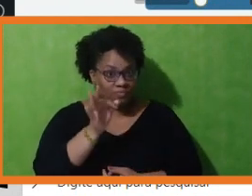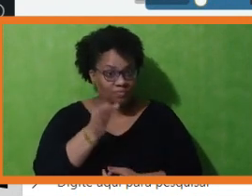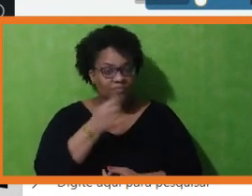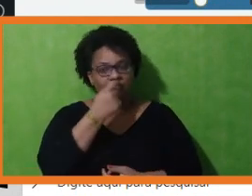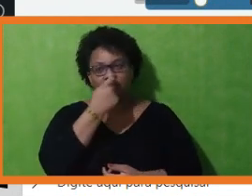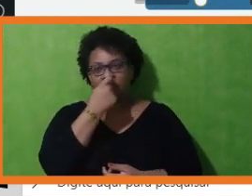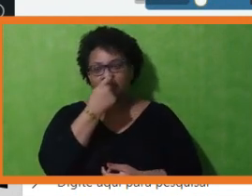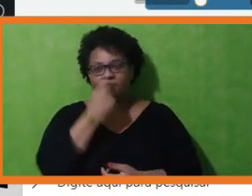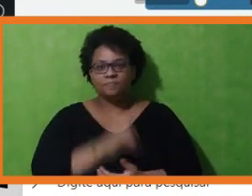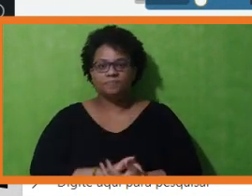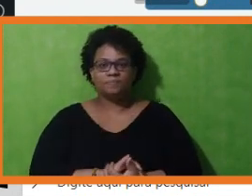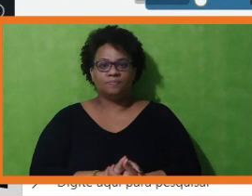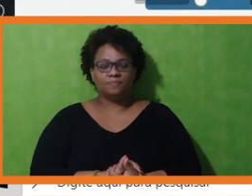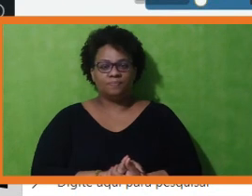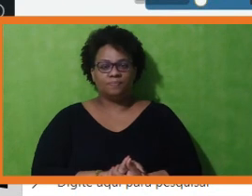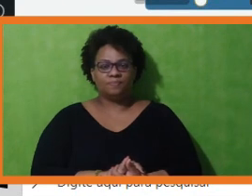Certinho?